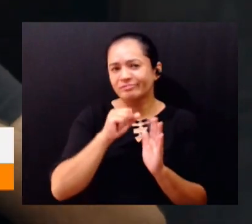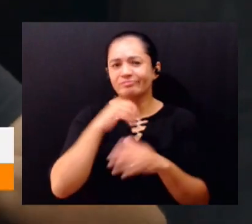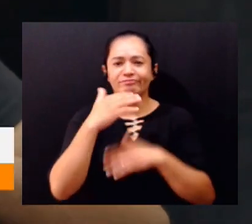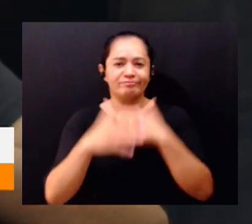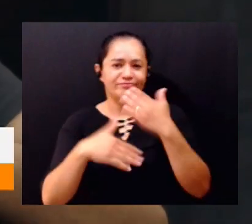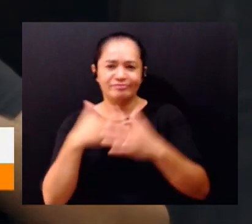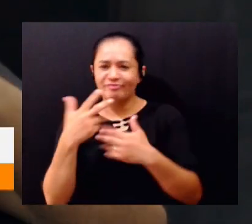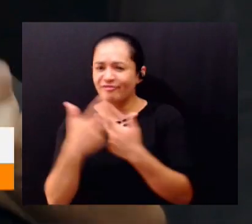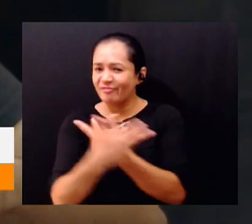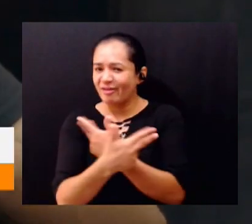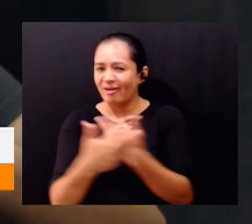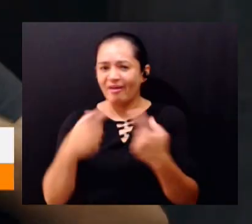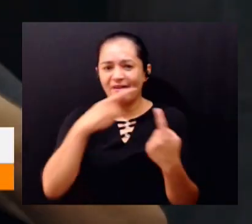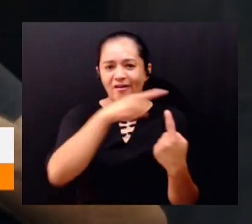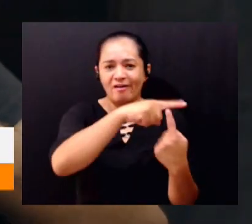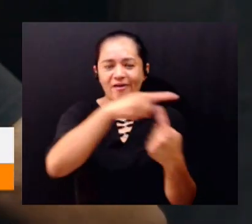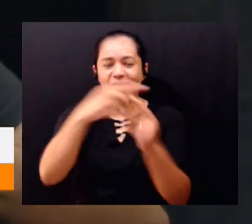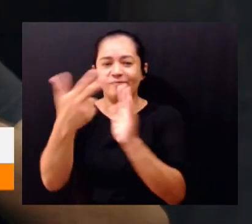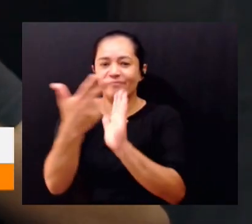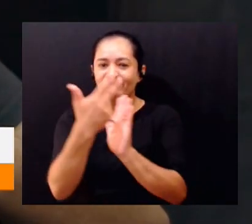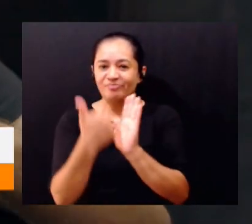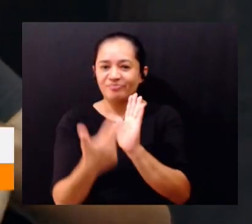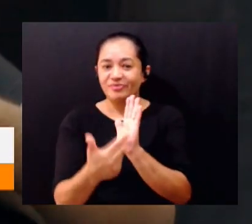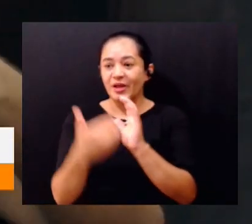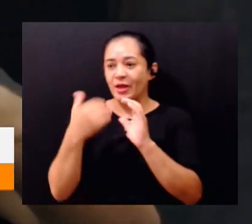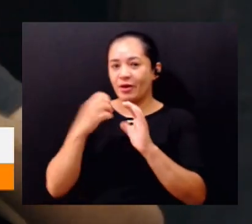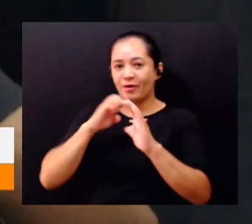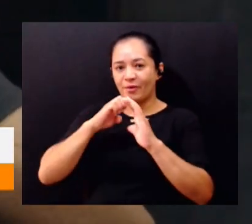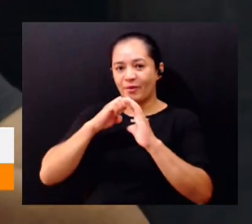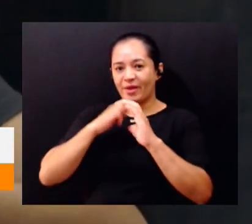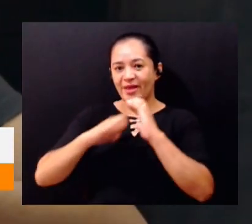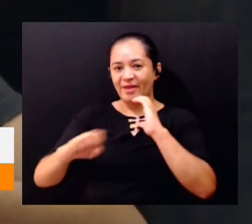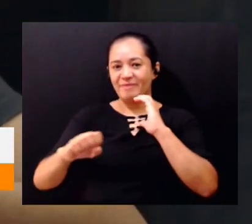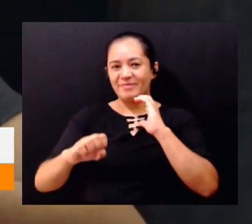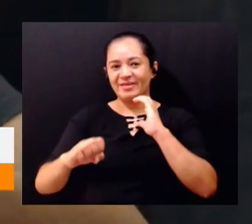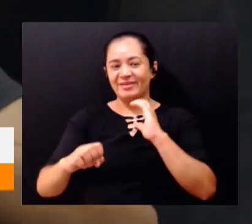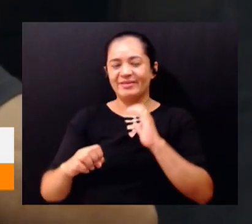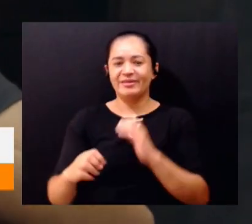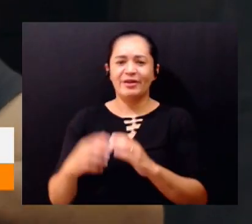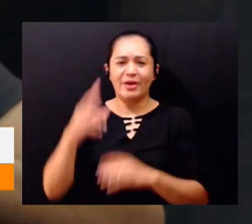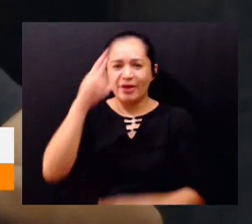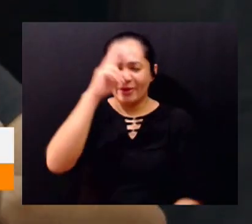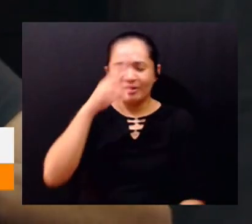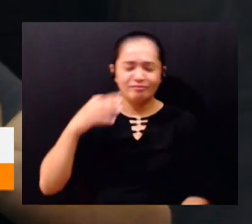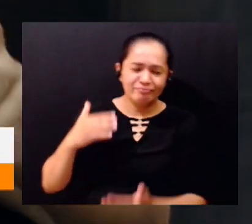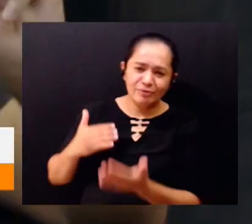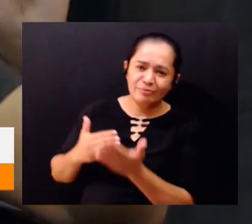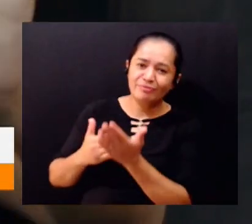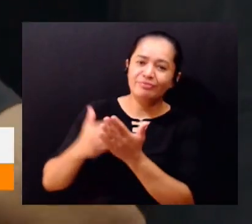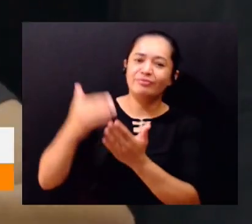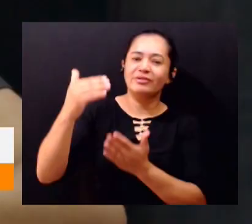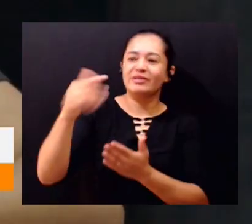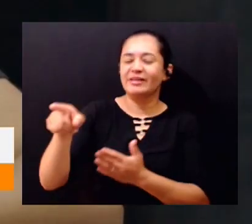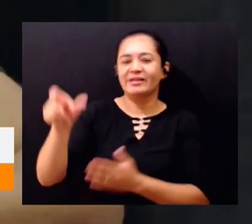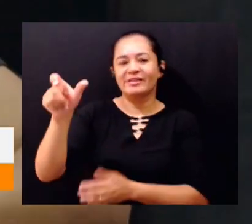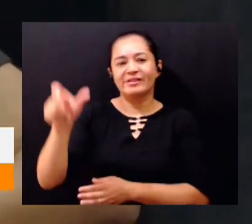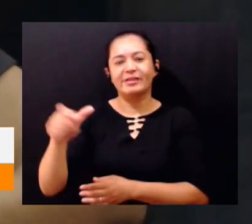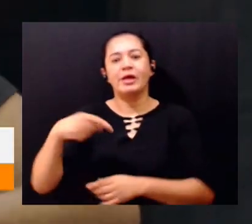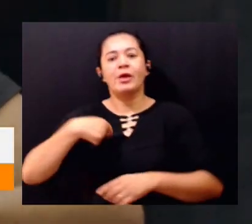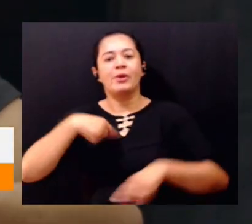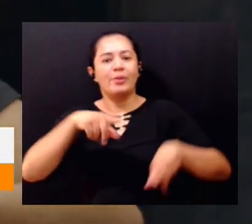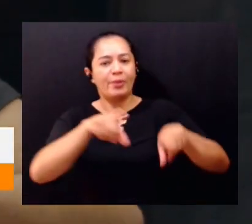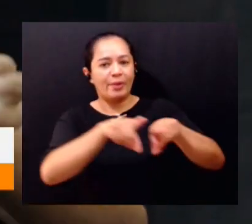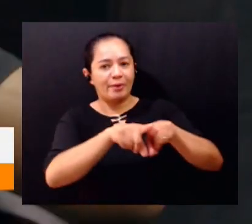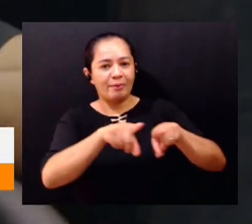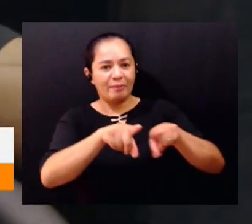um grande amigo, tanto que eu mandei um e-mail para ele, eu sempre lembro ele dessa conversa, que lá no começo de carreira, que ele estava começando, eu também, assim, ele já estava começando a ter